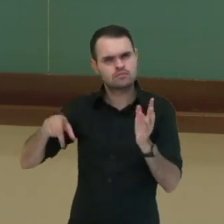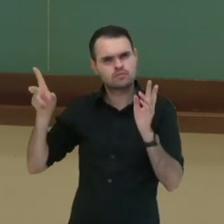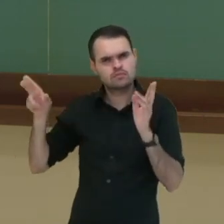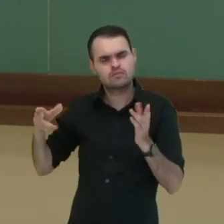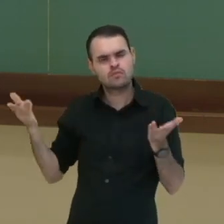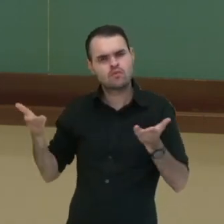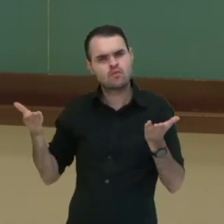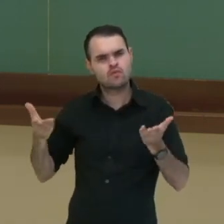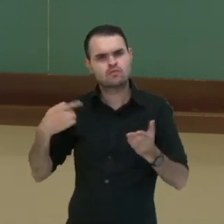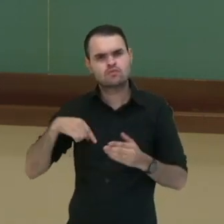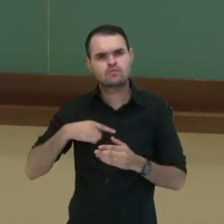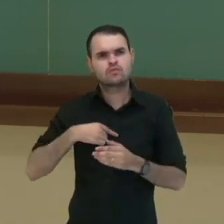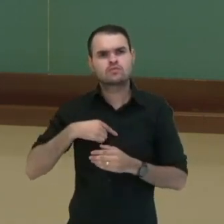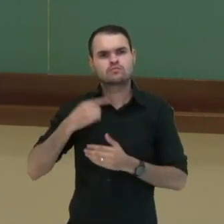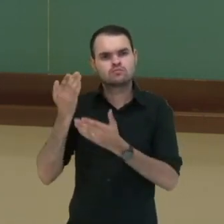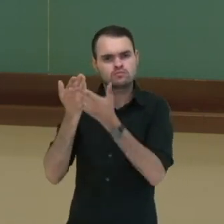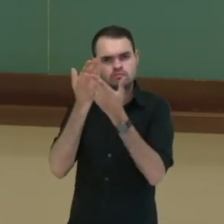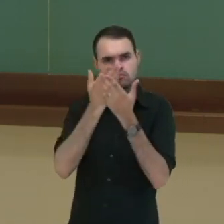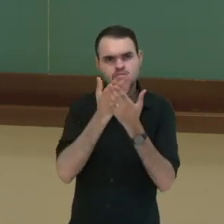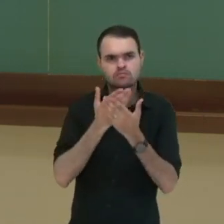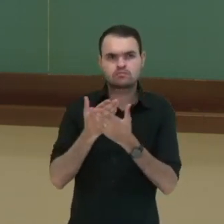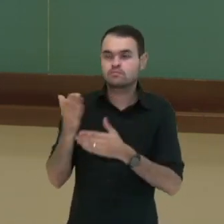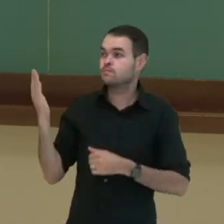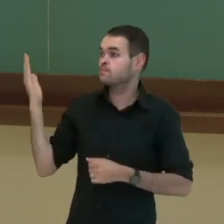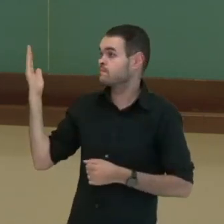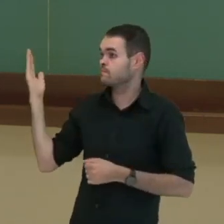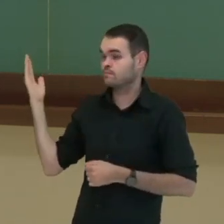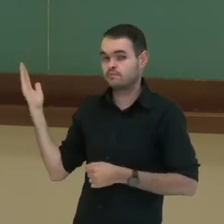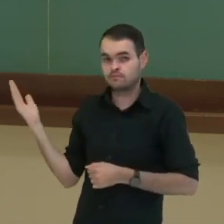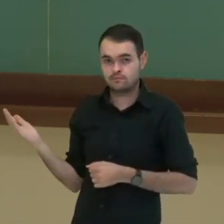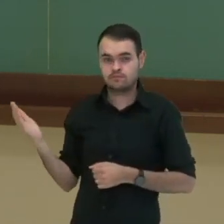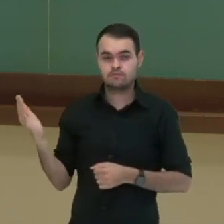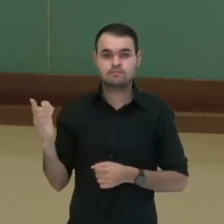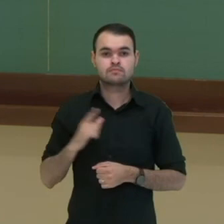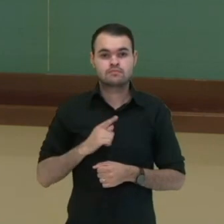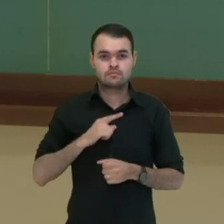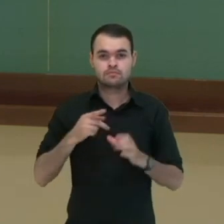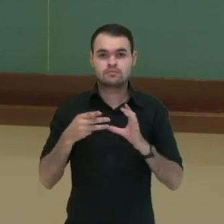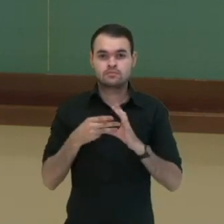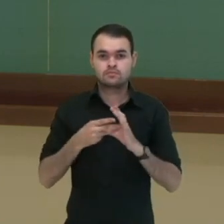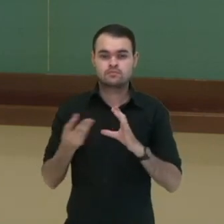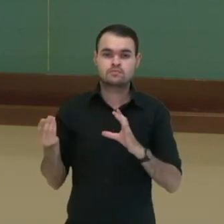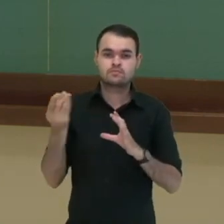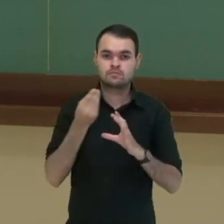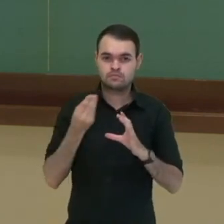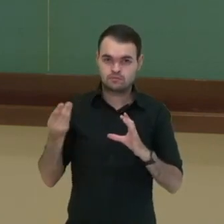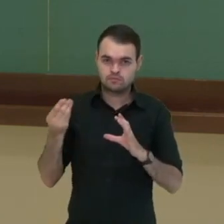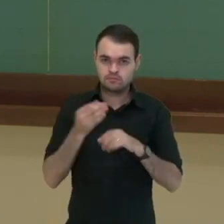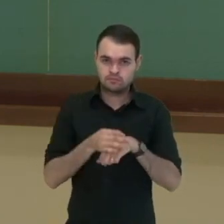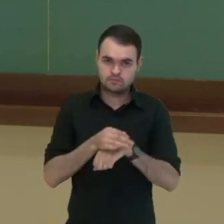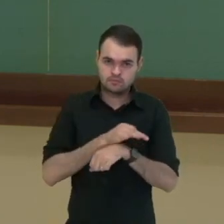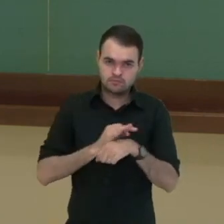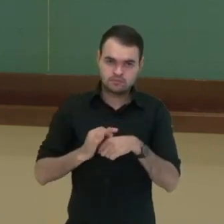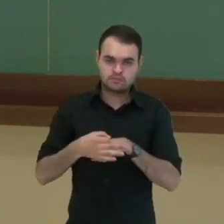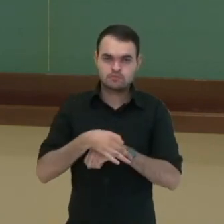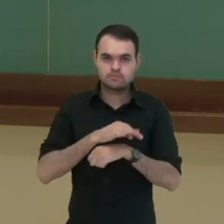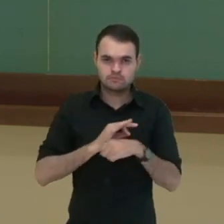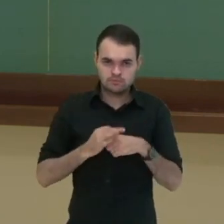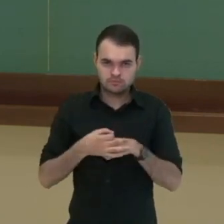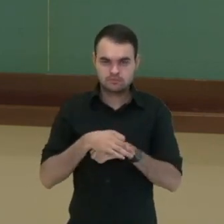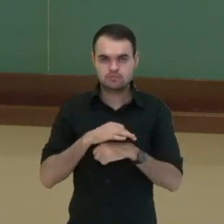vimos hoje, né? Nós vimos, né? Então as células pluricelulares, né? O organismo que é formado por muitas células,